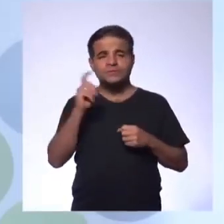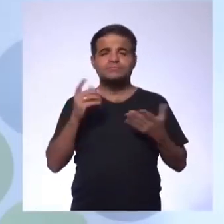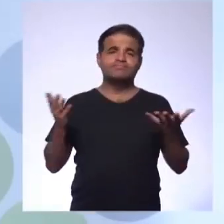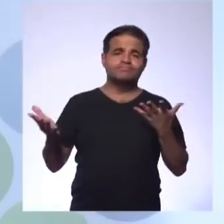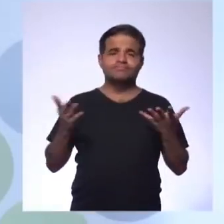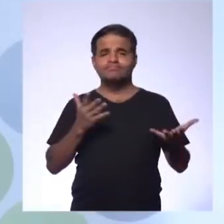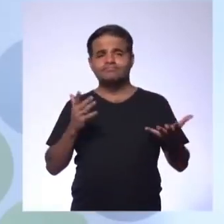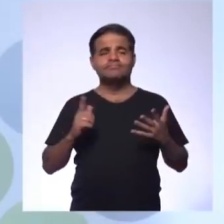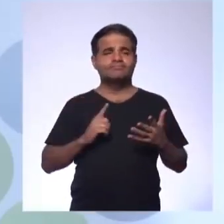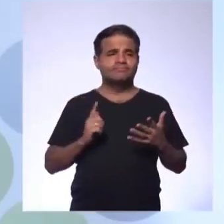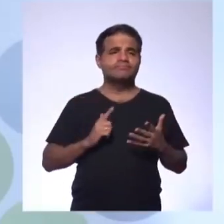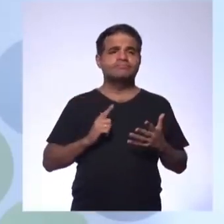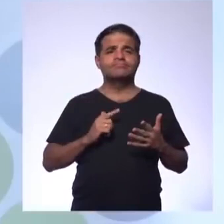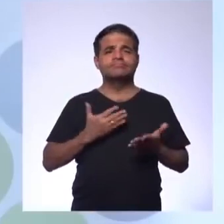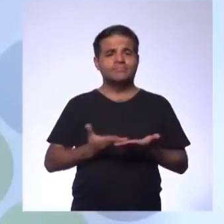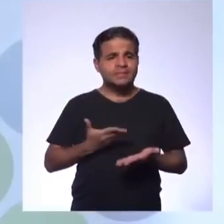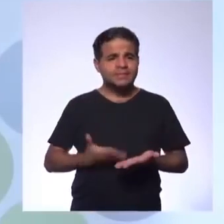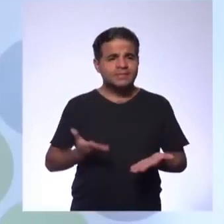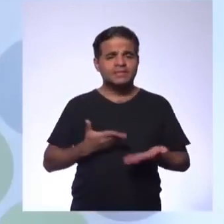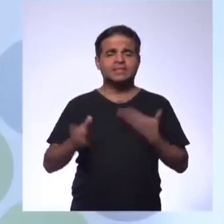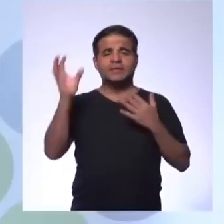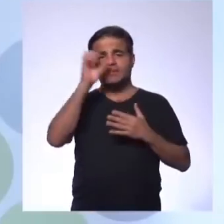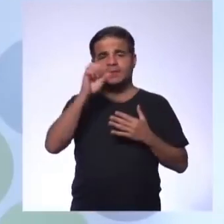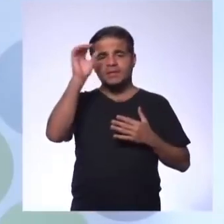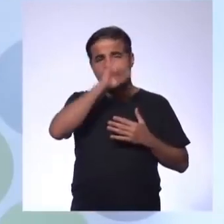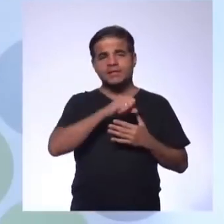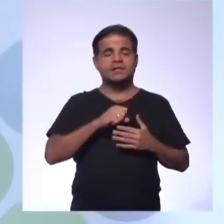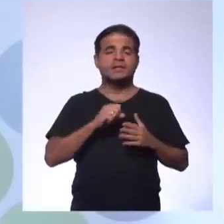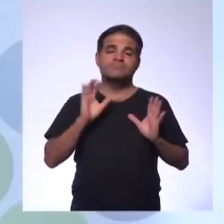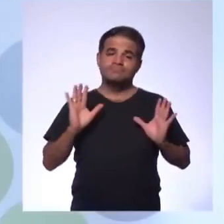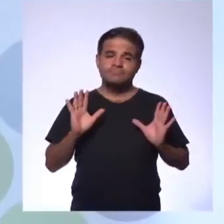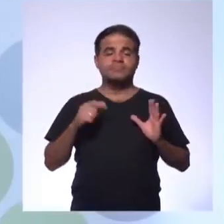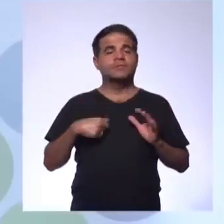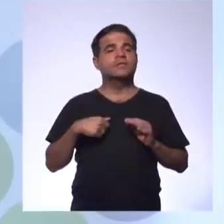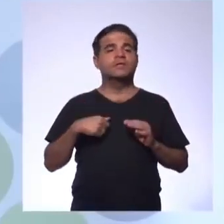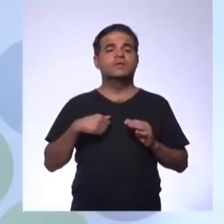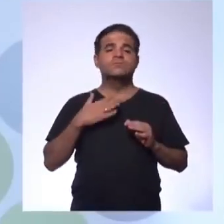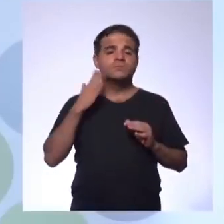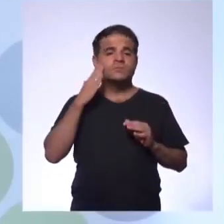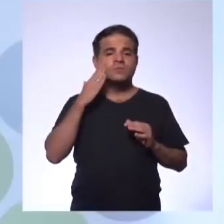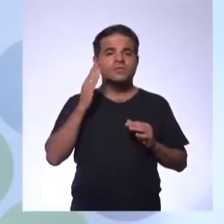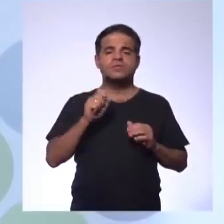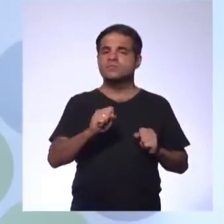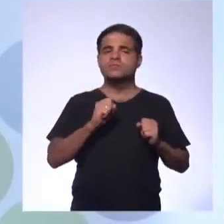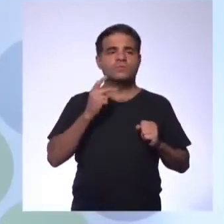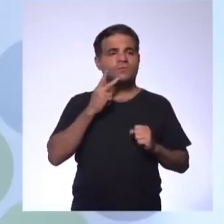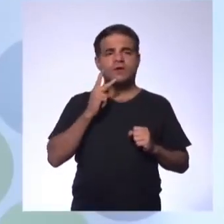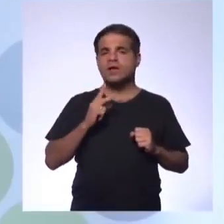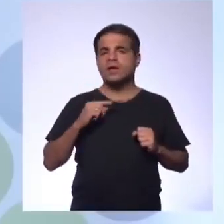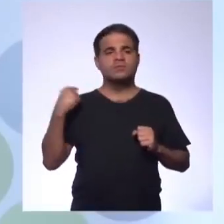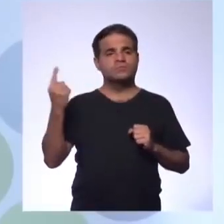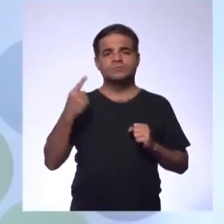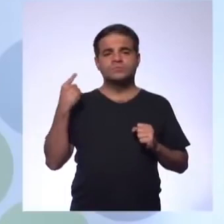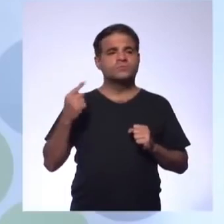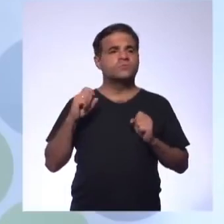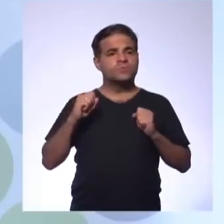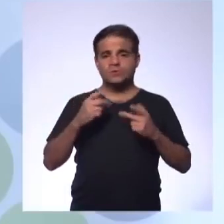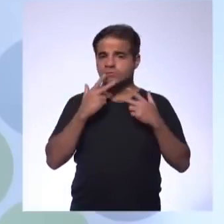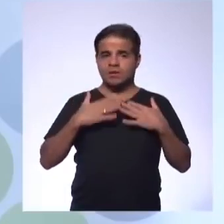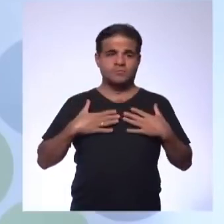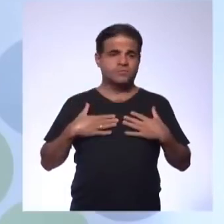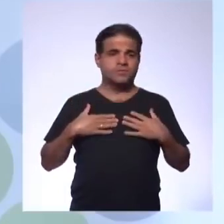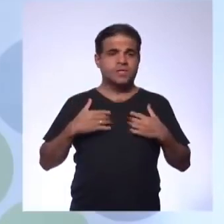que houve perdas de aprendizagem, a gente quer o melhor para vocês. Você pode falar do mundo inteiro, eu posso falar por